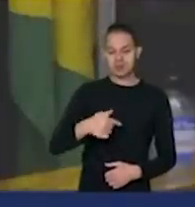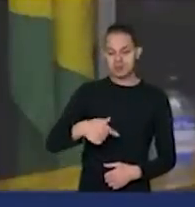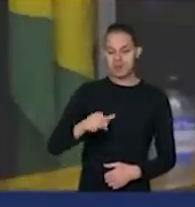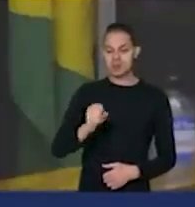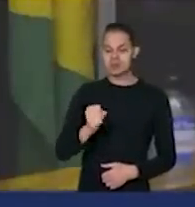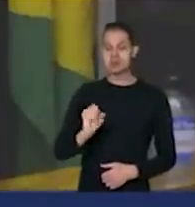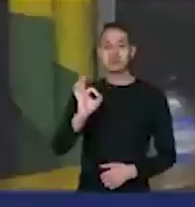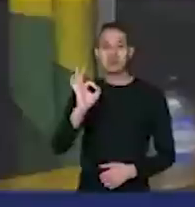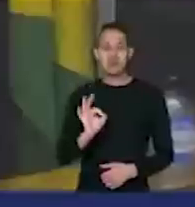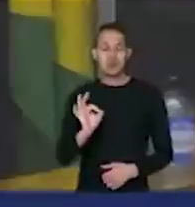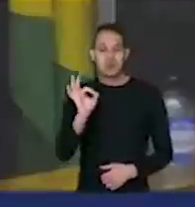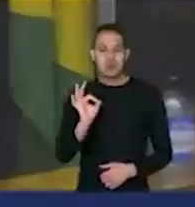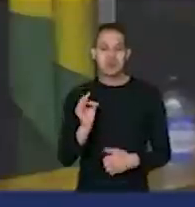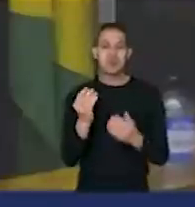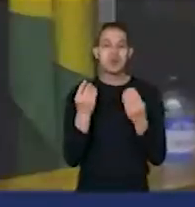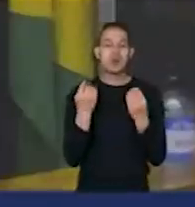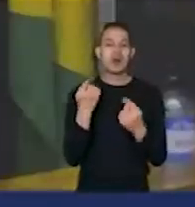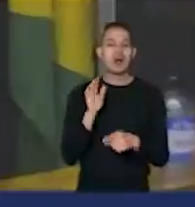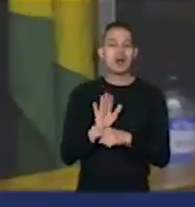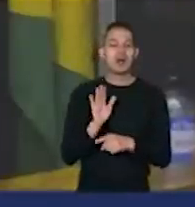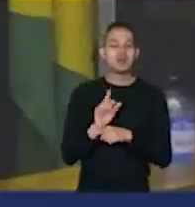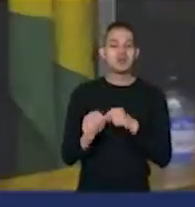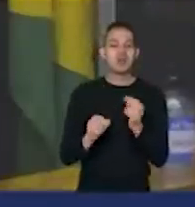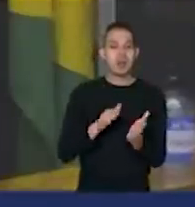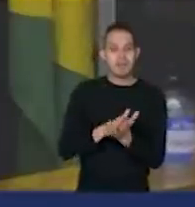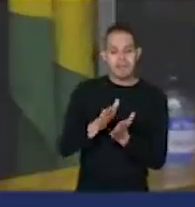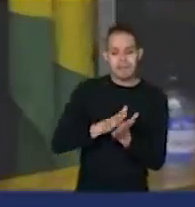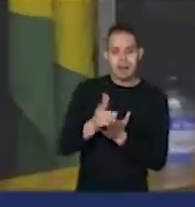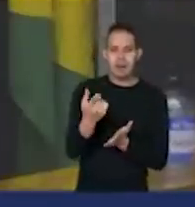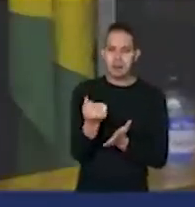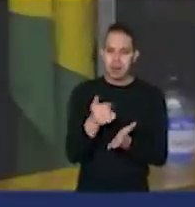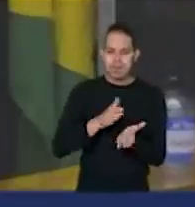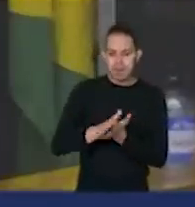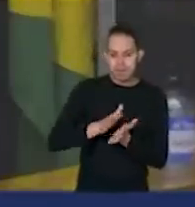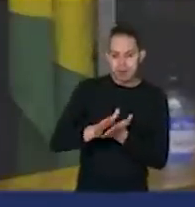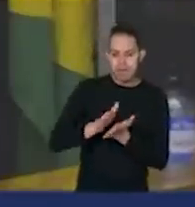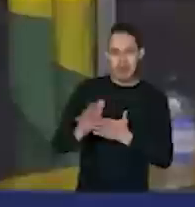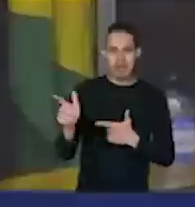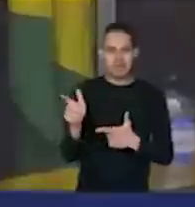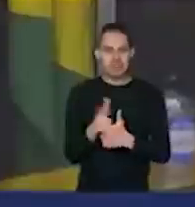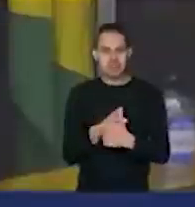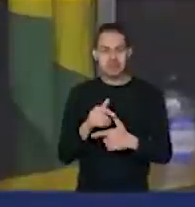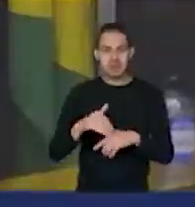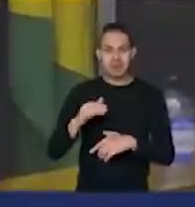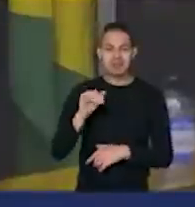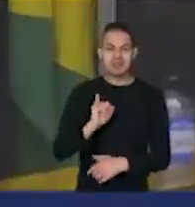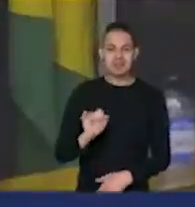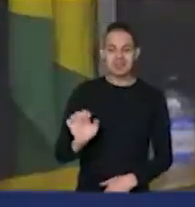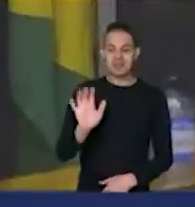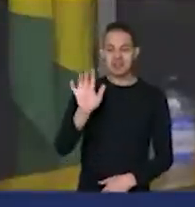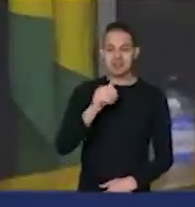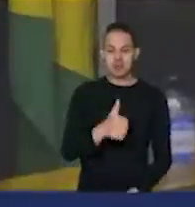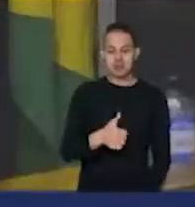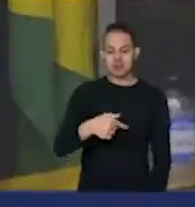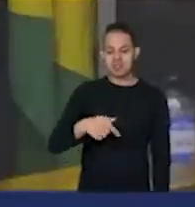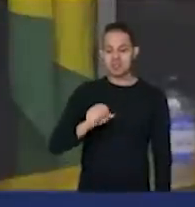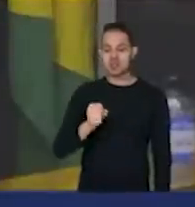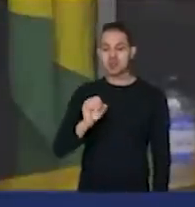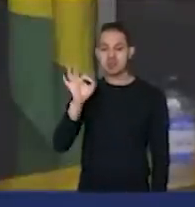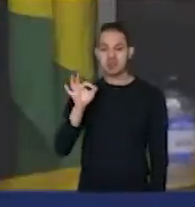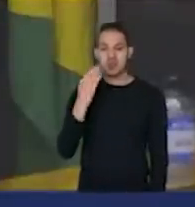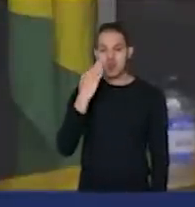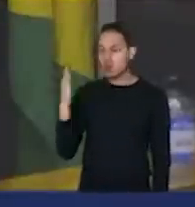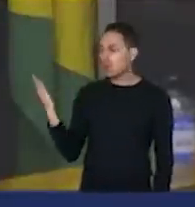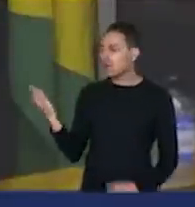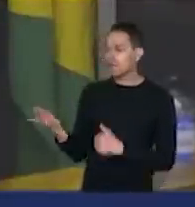178%? O que adianta imprimir mais dinheiro, fazer mais dívida, se a inflação está em 178% do item básico? Quem